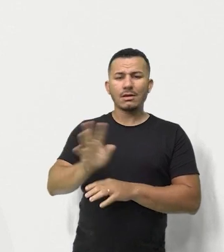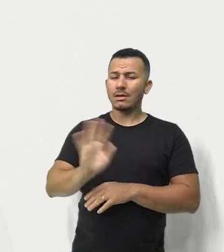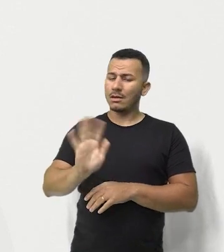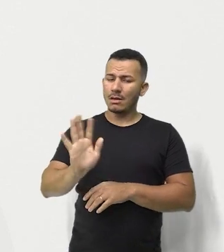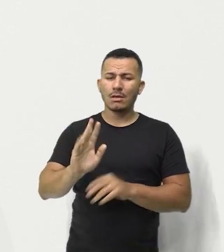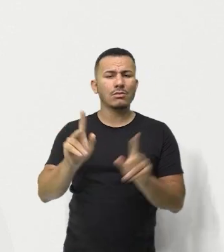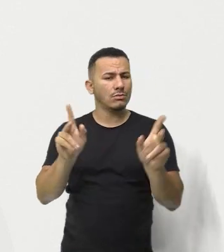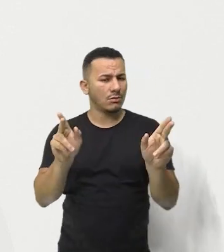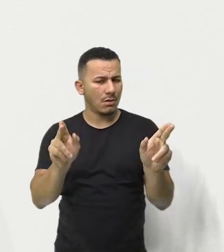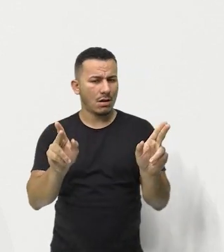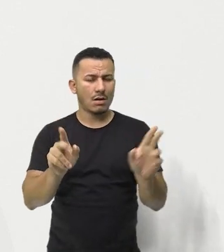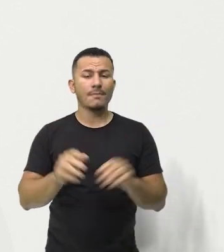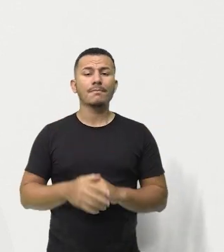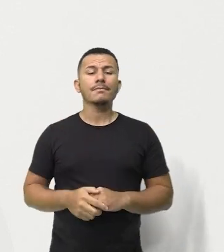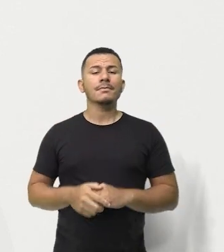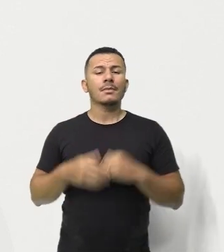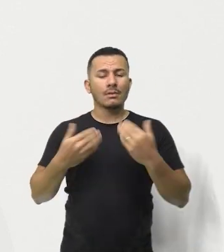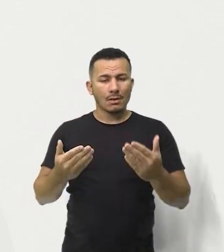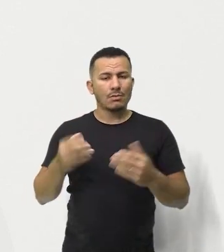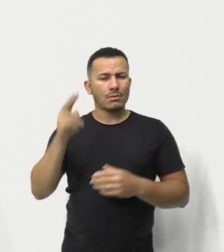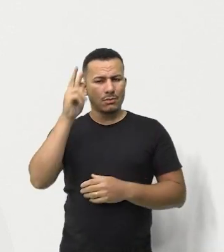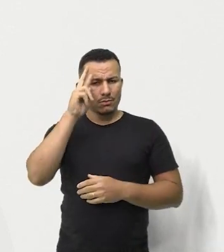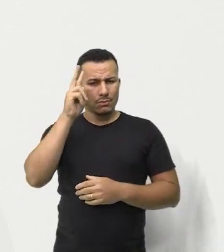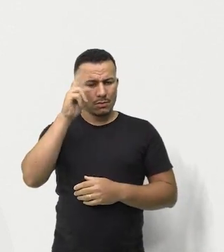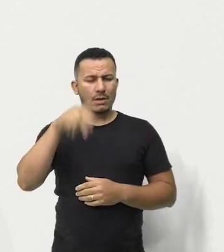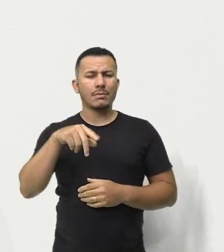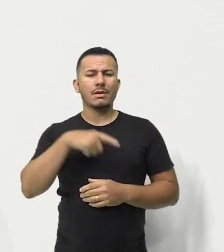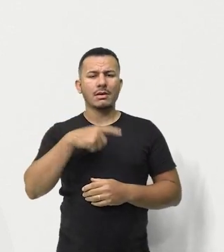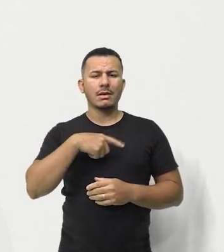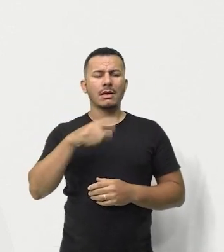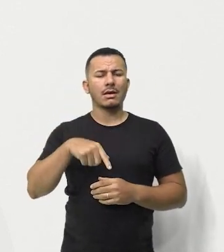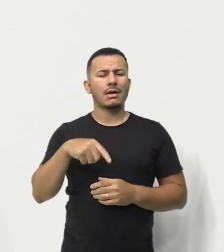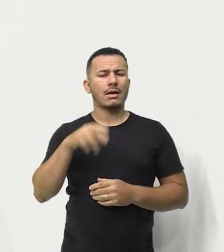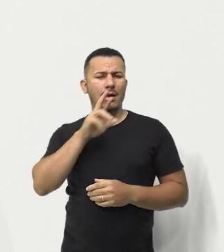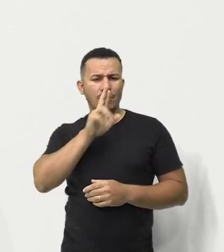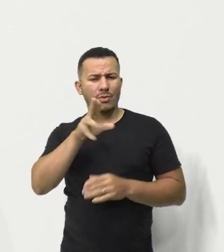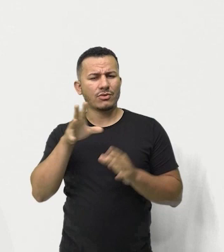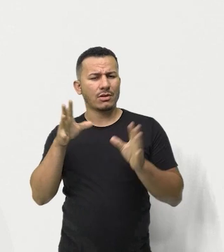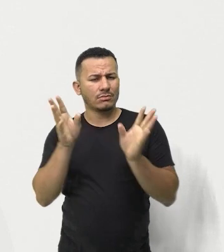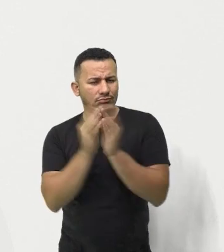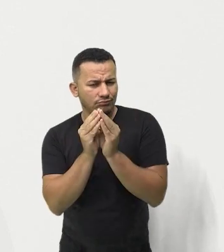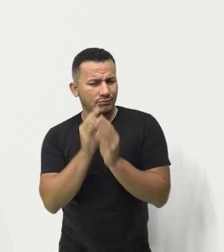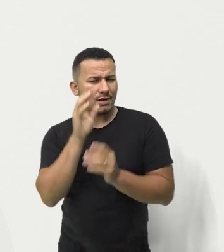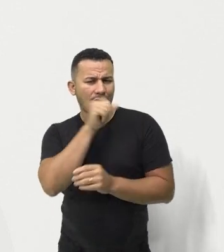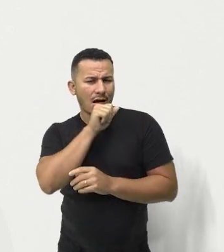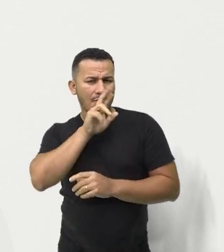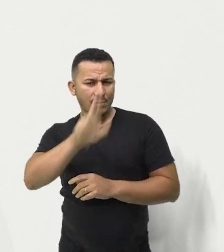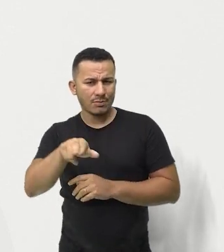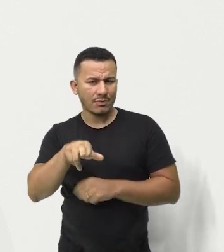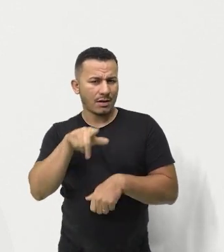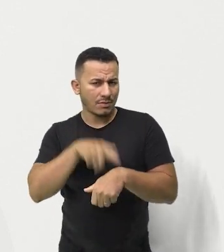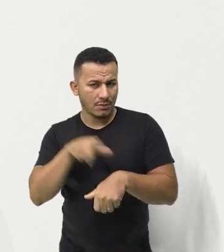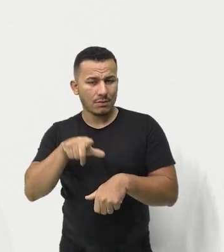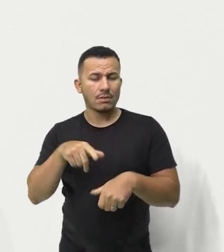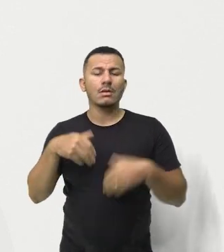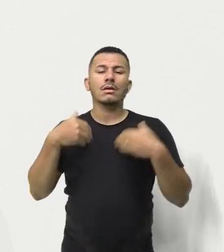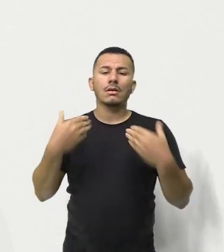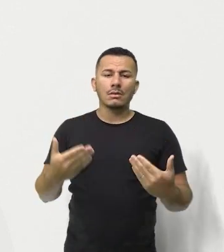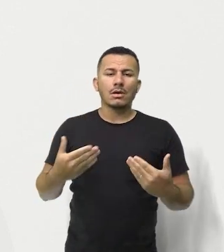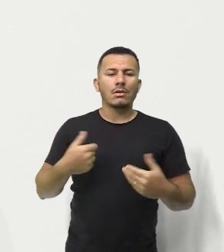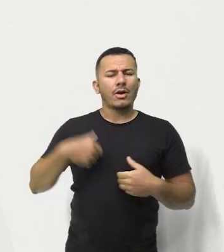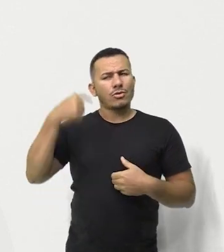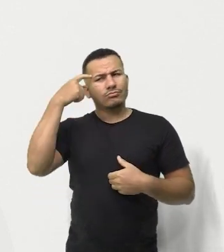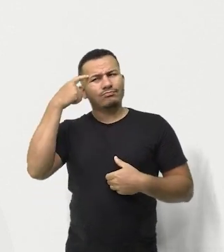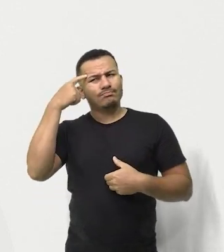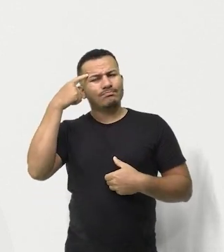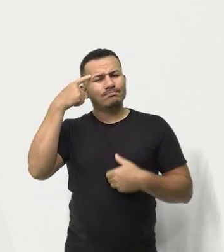isso? Tem alguma coisa de diferente? Não. O que nós sabemos? Partindo do pensamento otimizado, que é